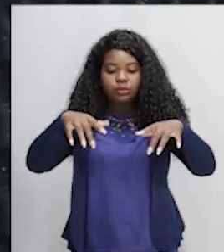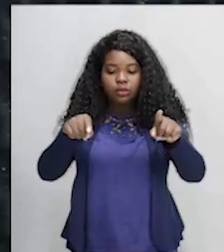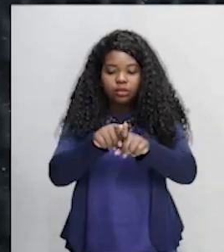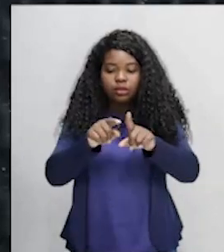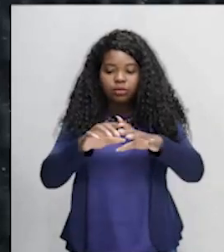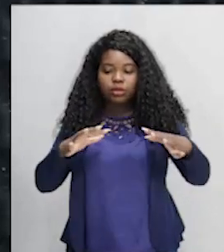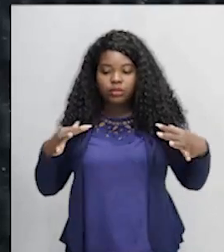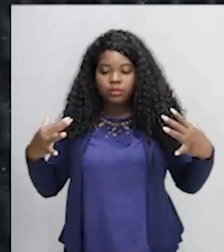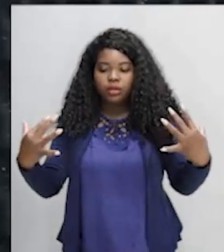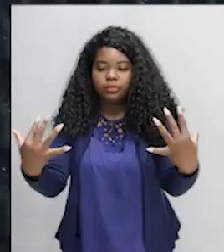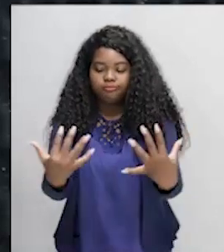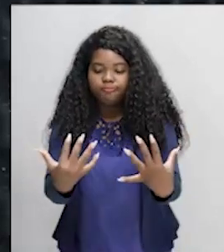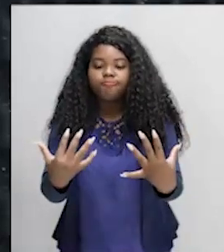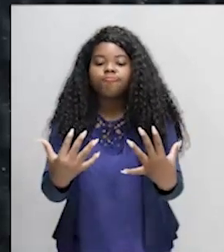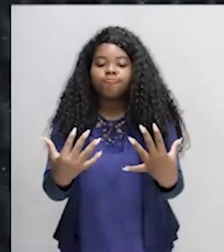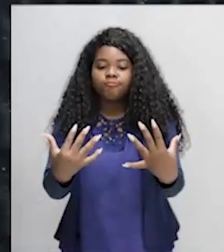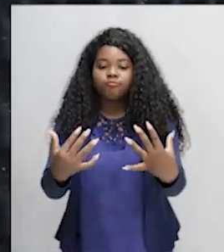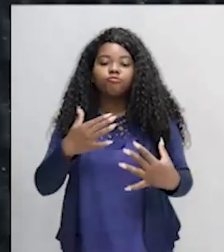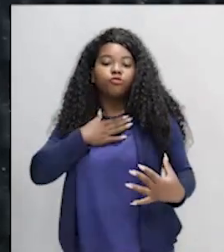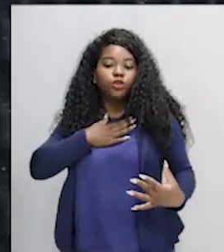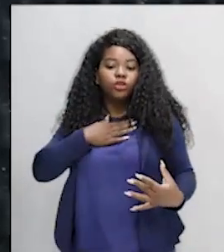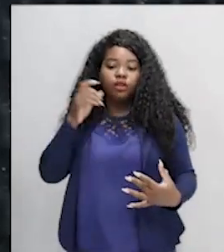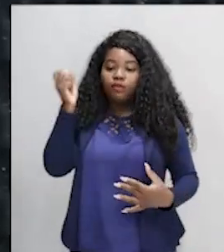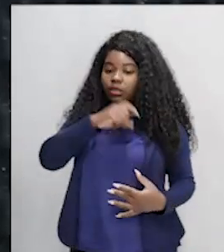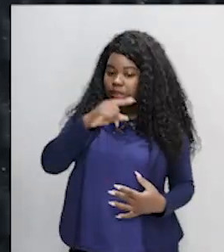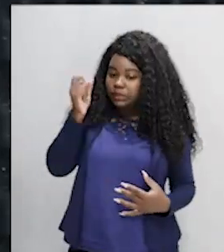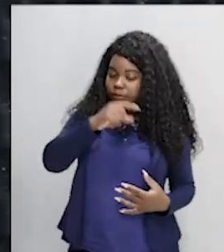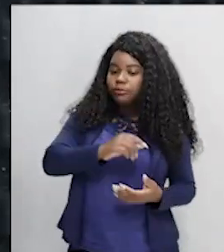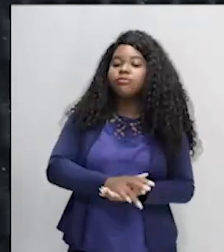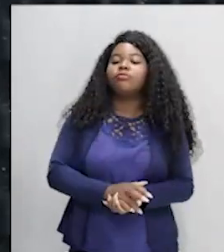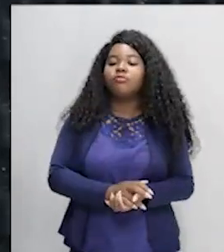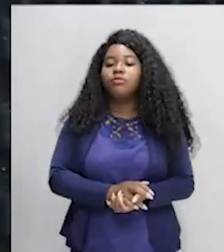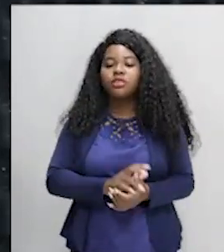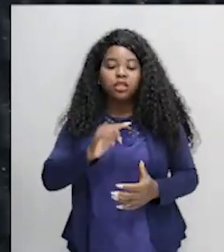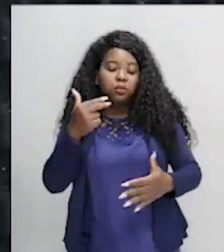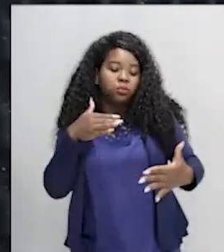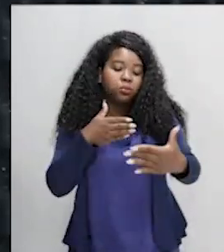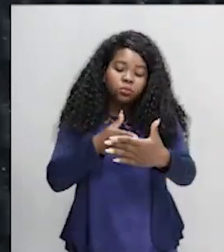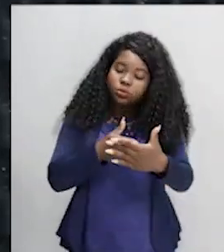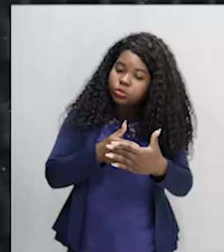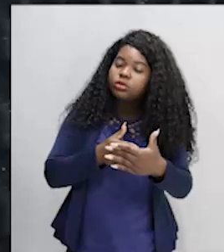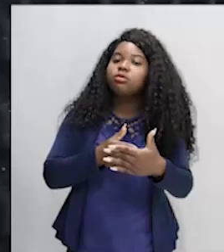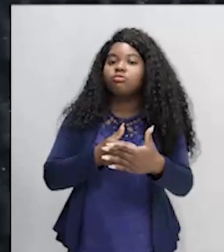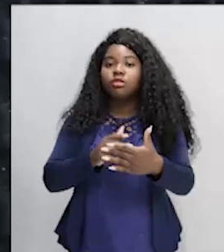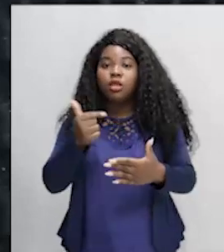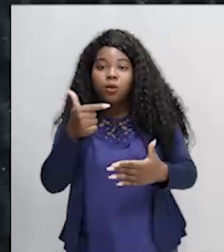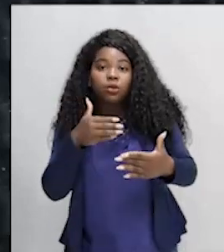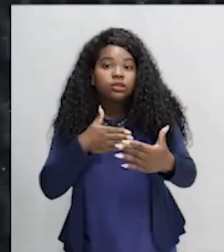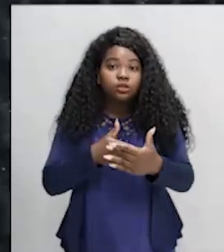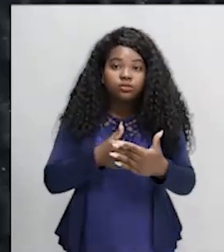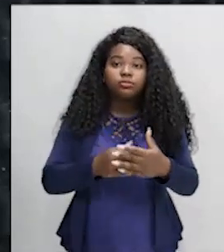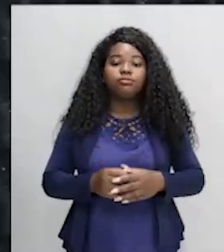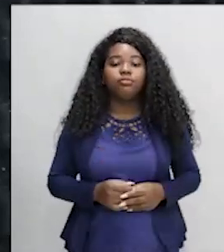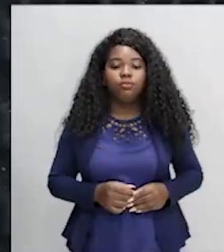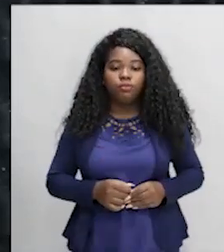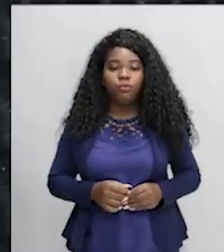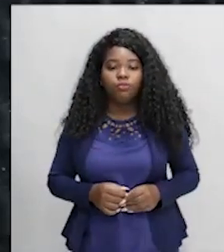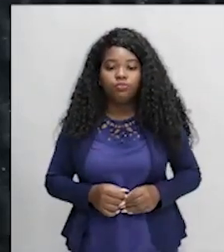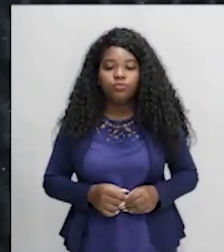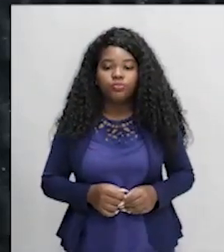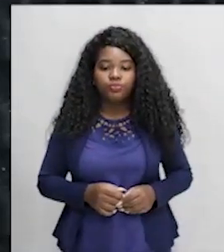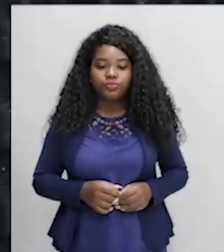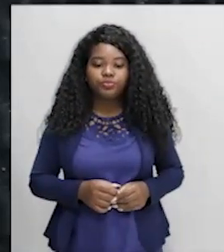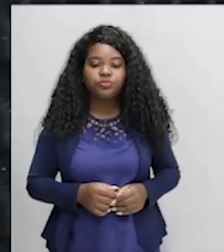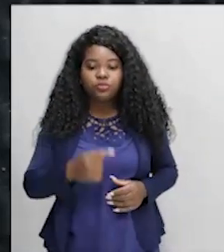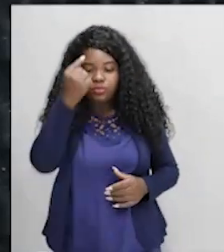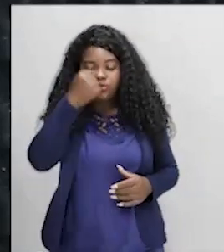povo gostava de comédia, pataquada e sem limite algum. O politicamente correto não existia na Roma Antiga. Então, as